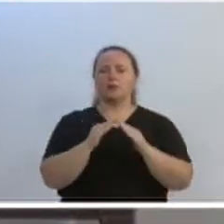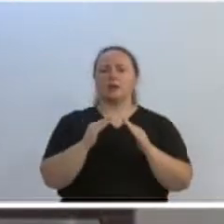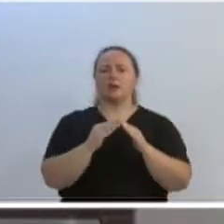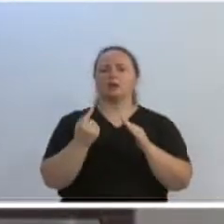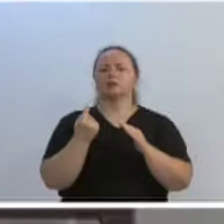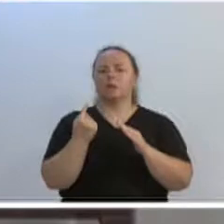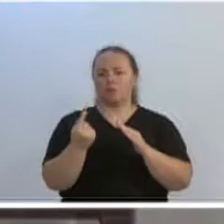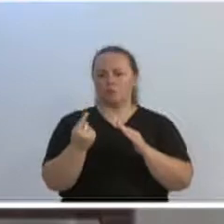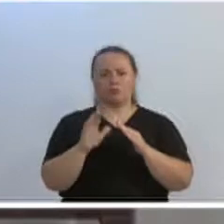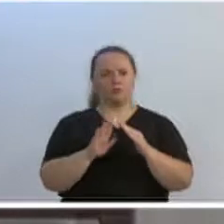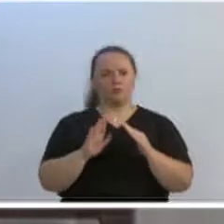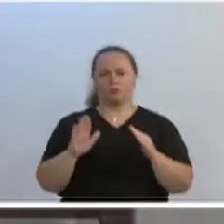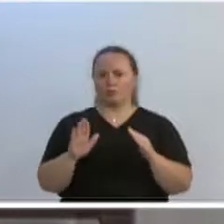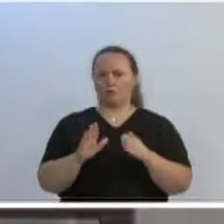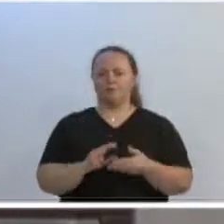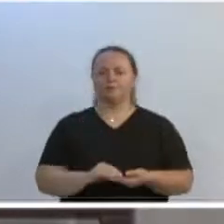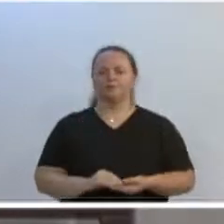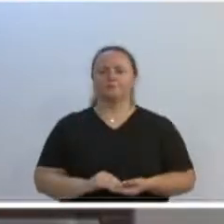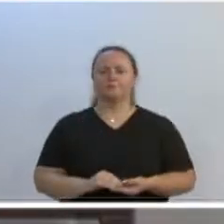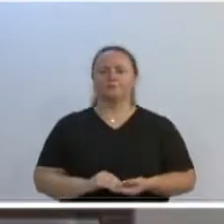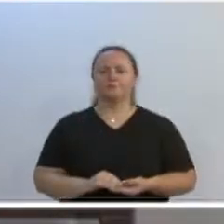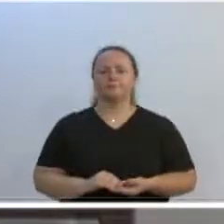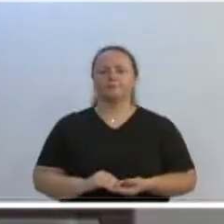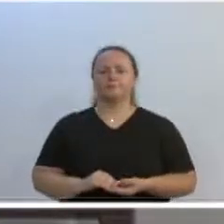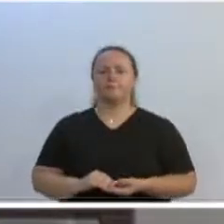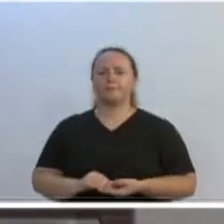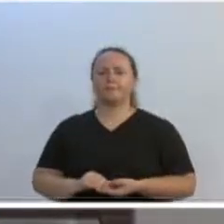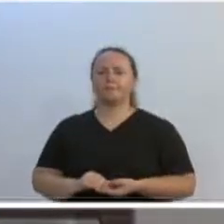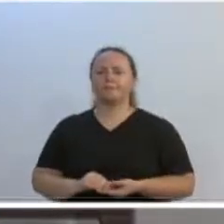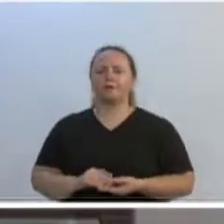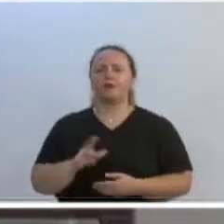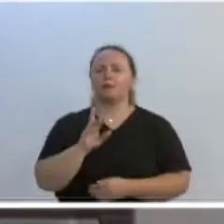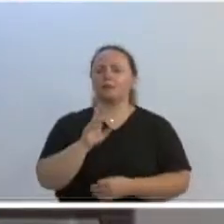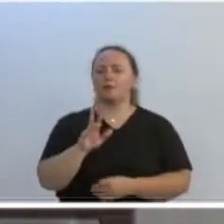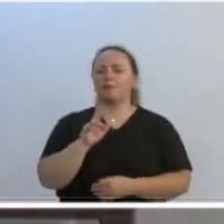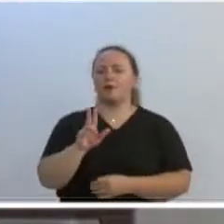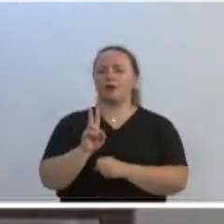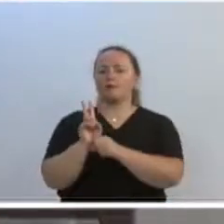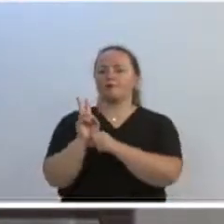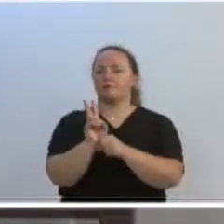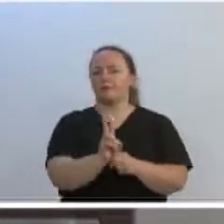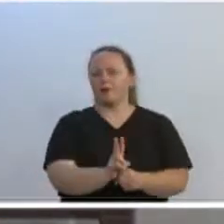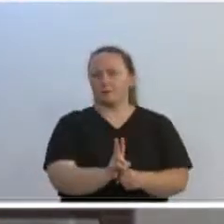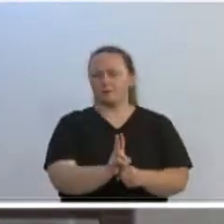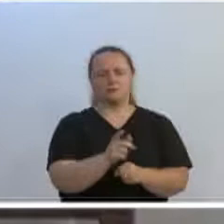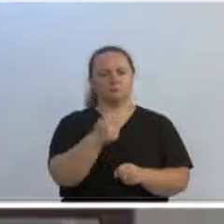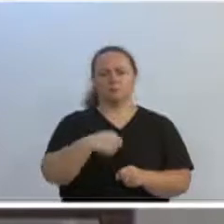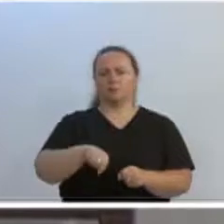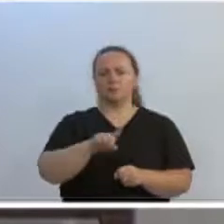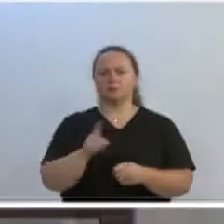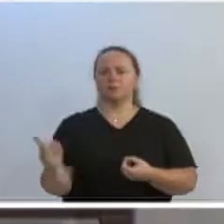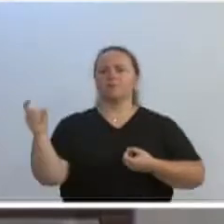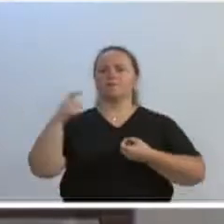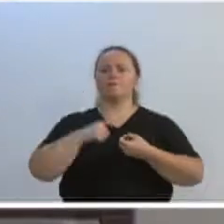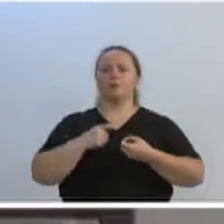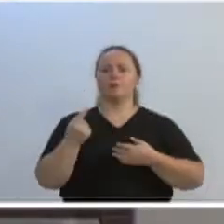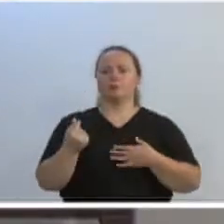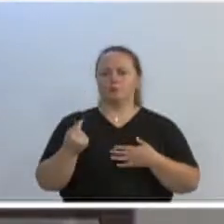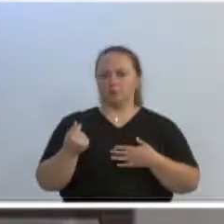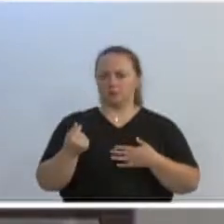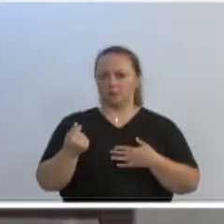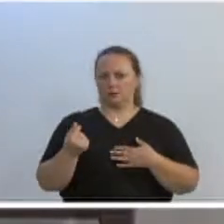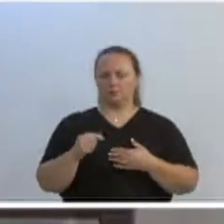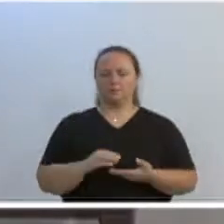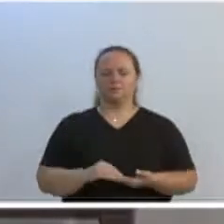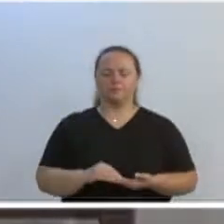obra vale lembrar que não é um empréstimo gente portanto não será preciso devolver o dinheiro à prefeitura